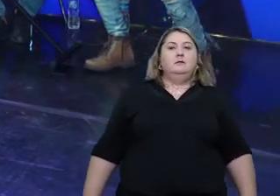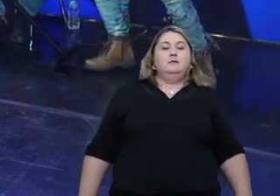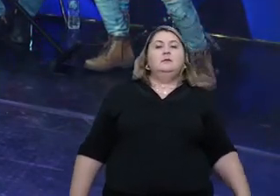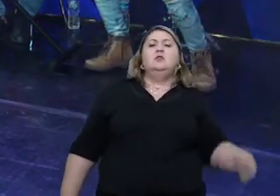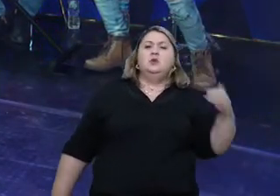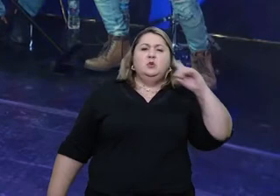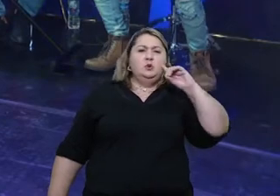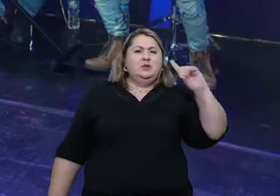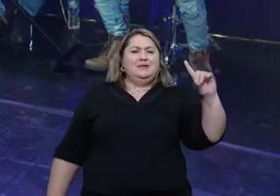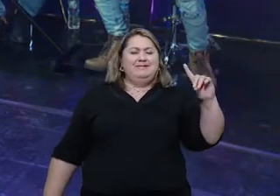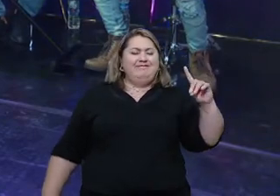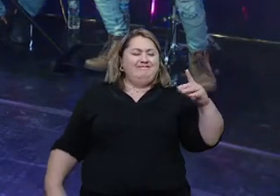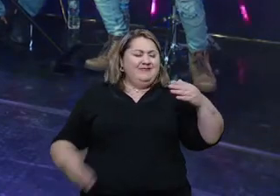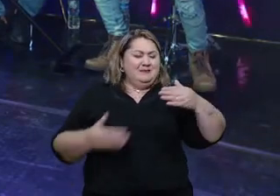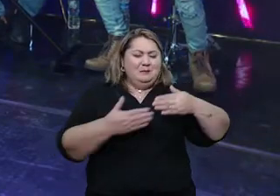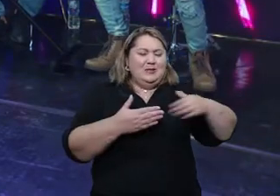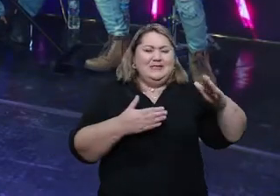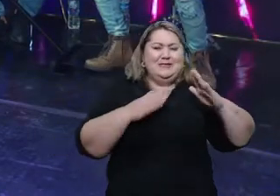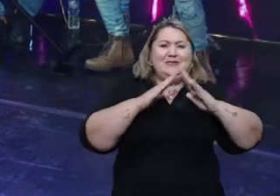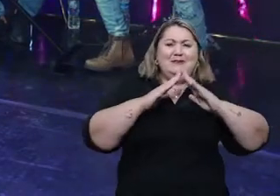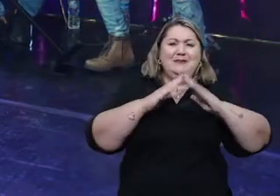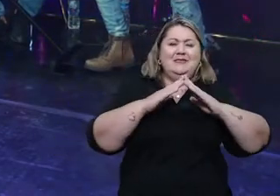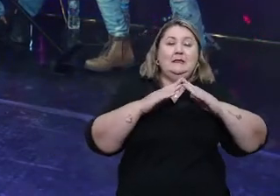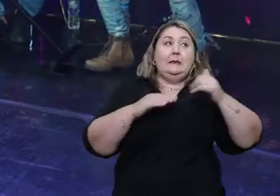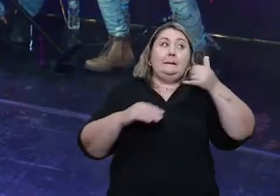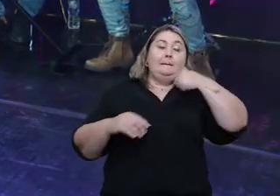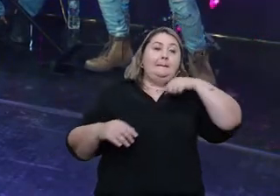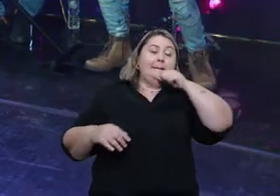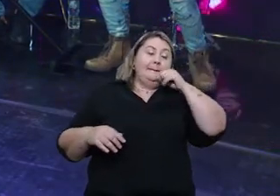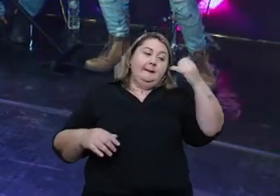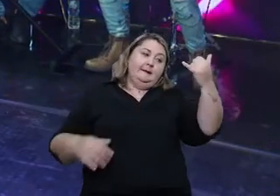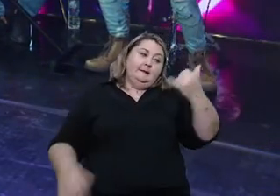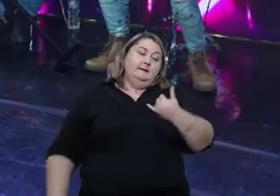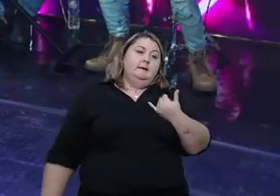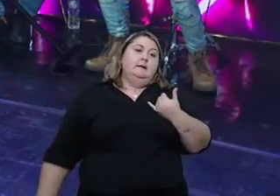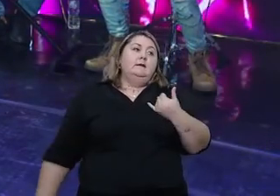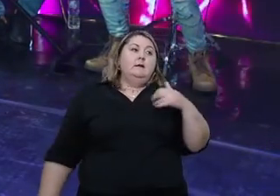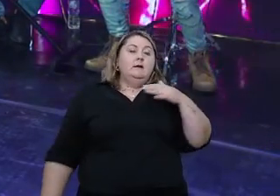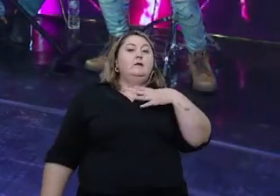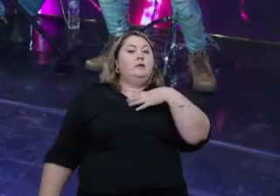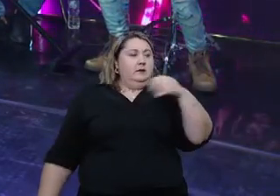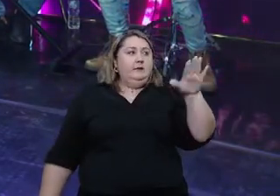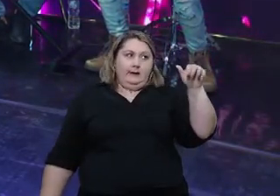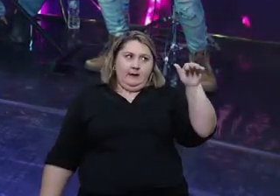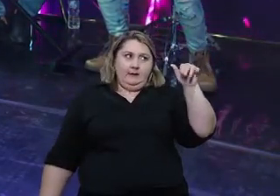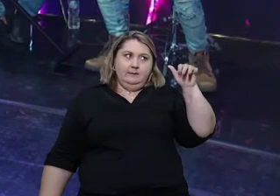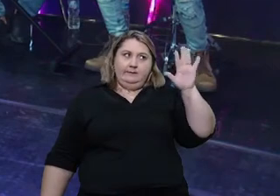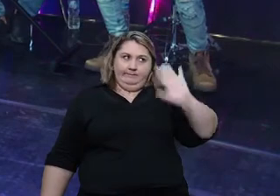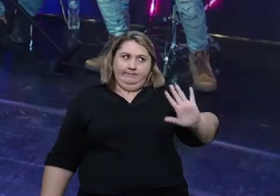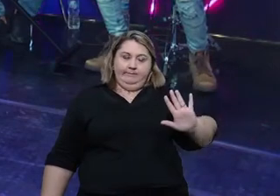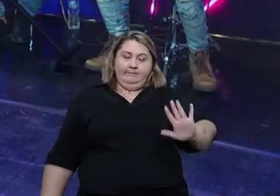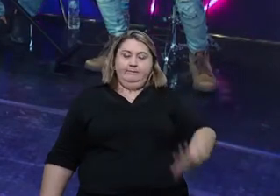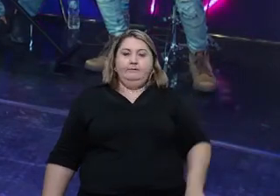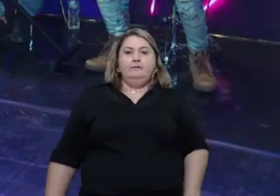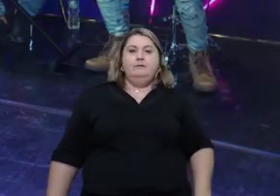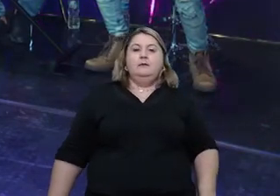O dia em que eu saí de casa, minha mãe me disse: filho, vem cá.